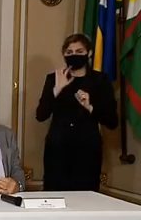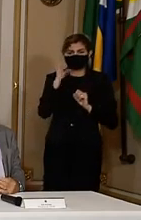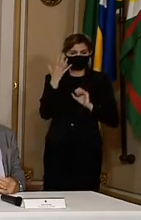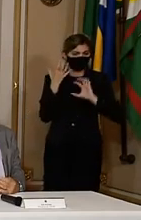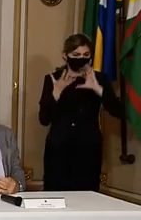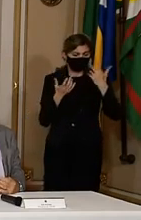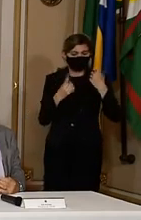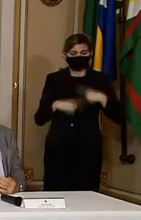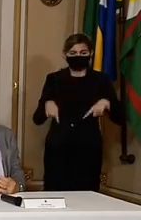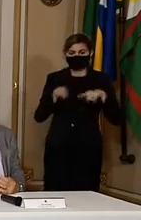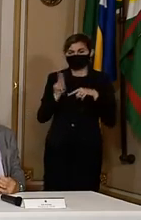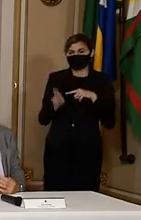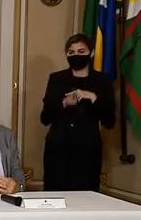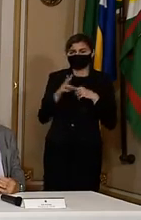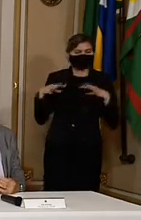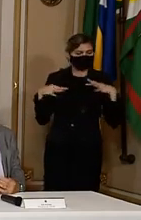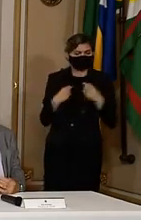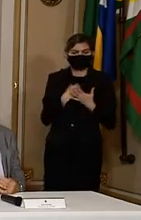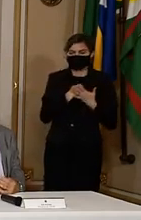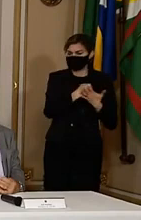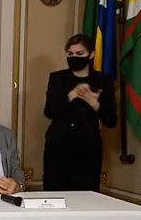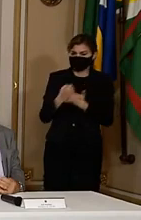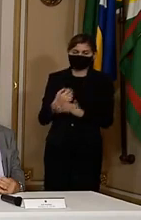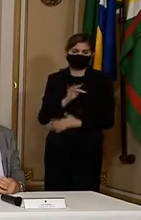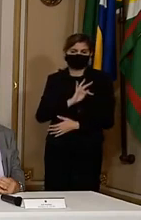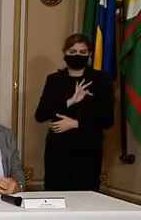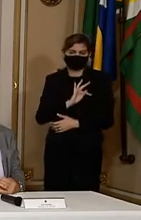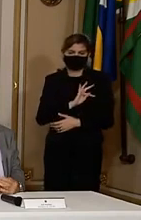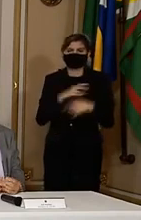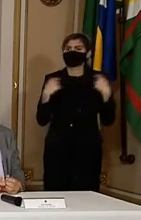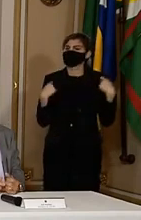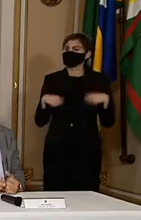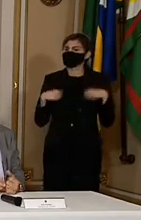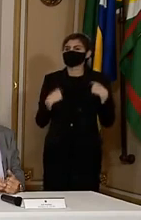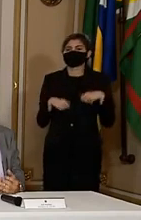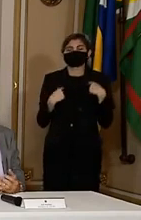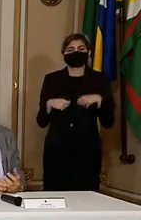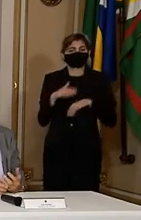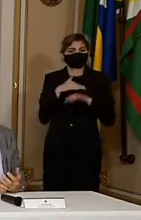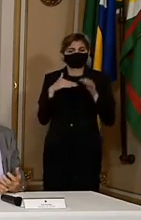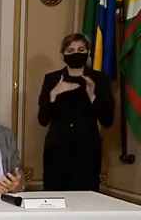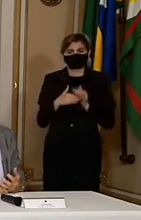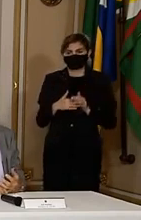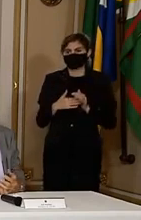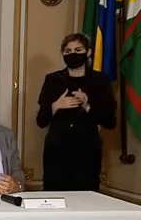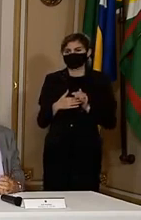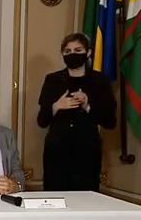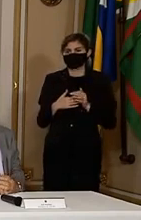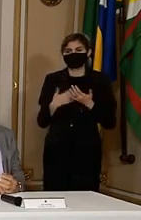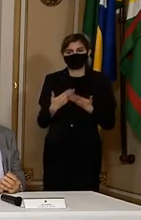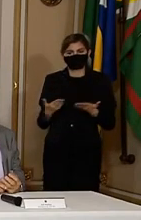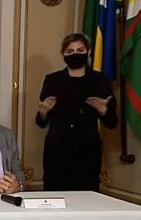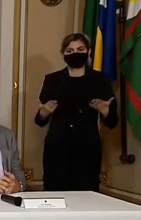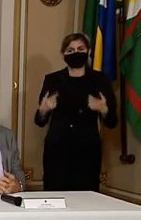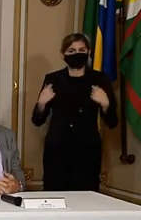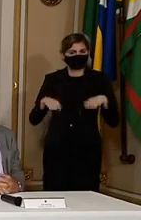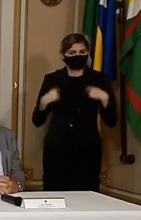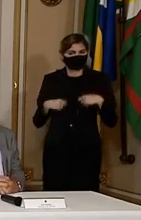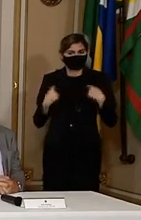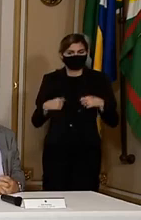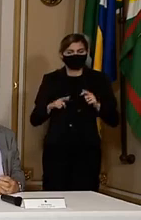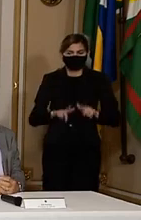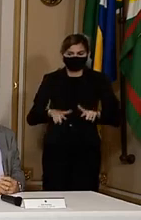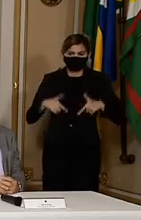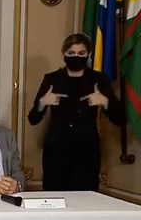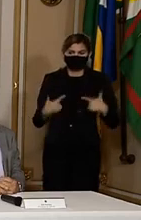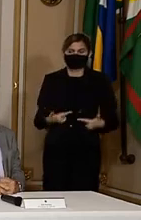acontecer nós vamos dar todo o apoio técnico necessário i i todos os instrumentos que são necessários